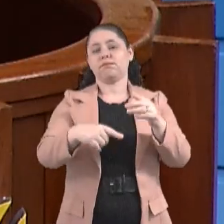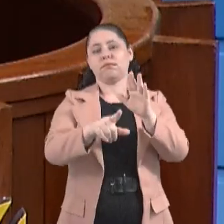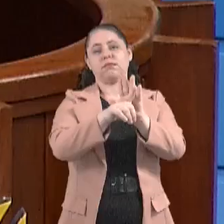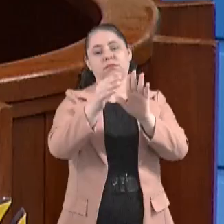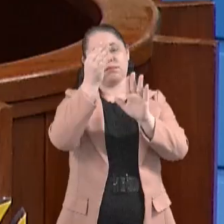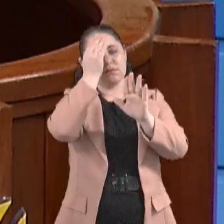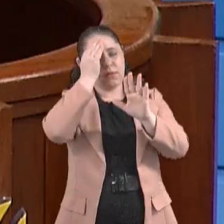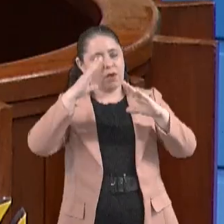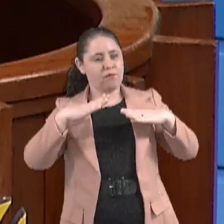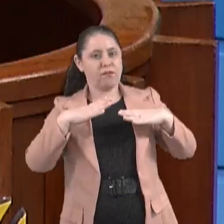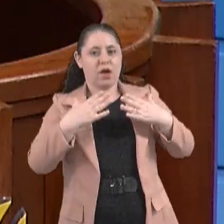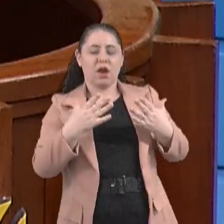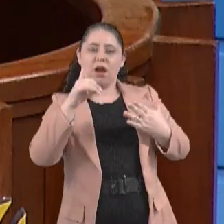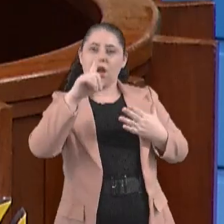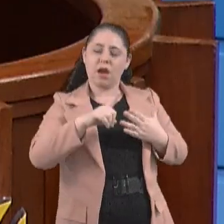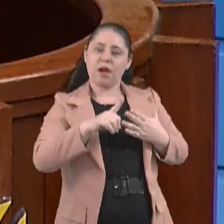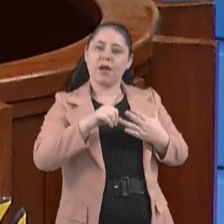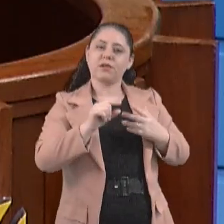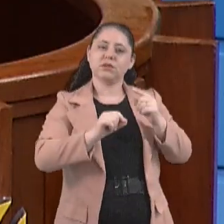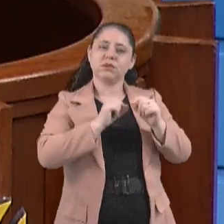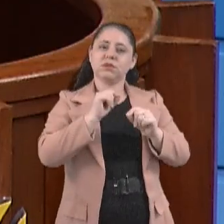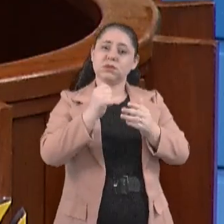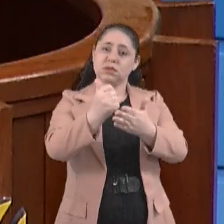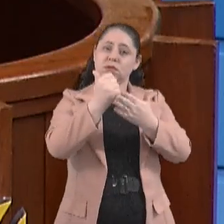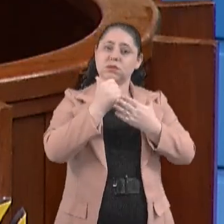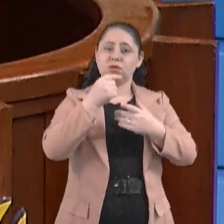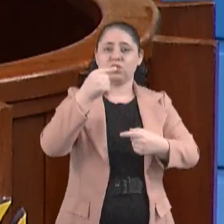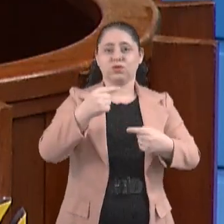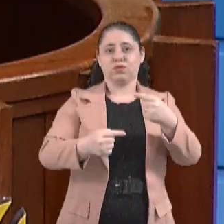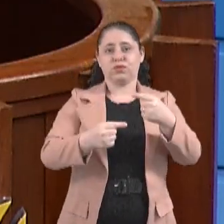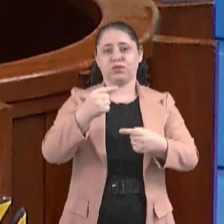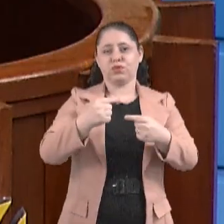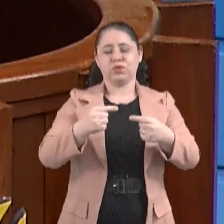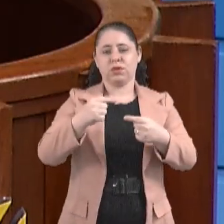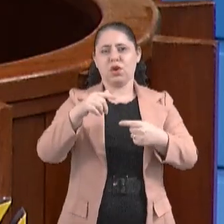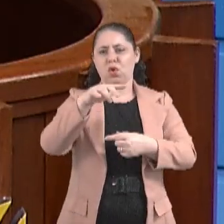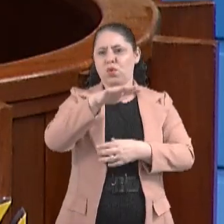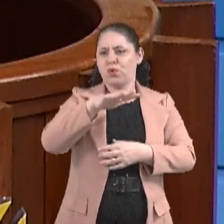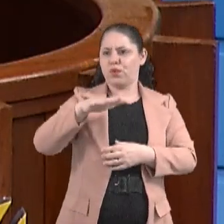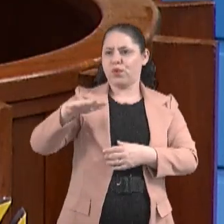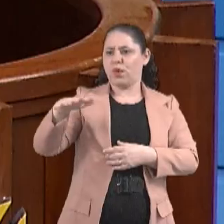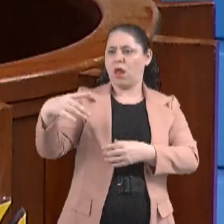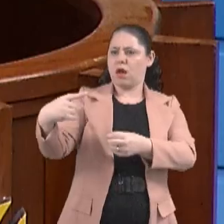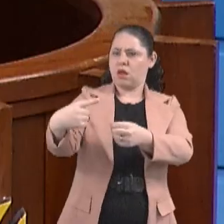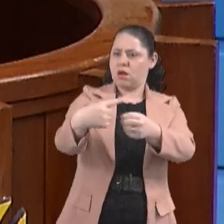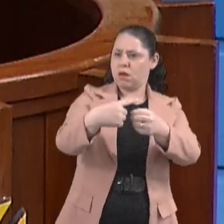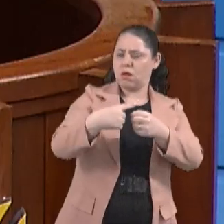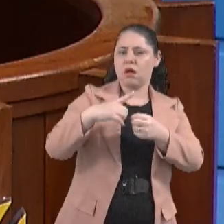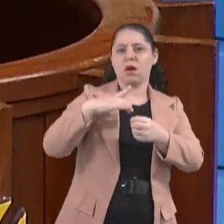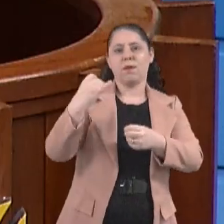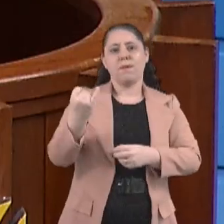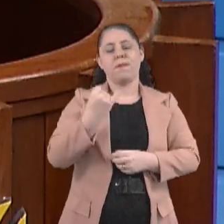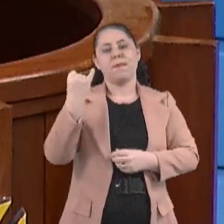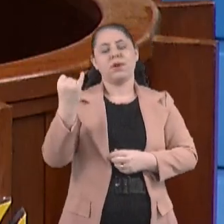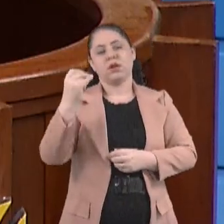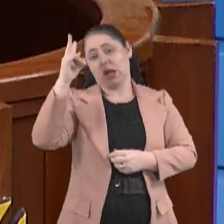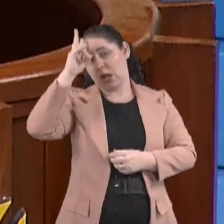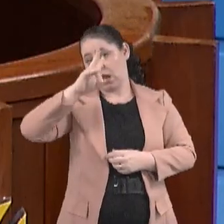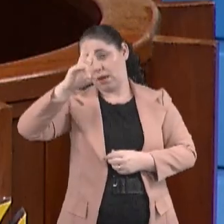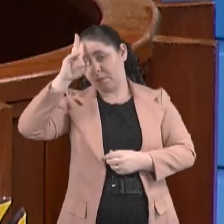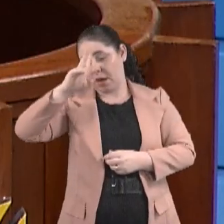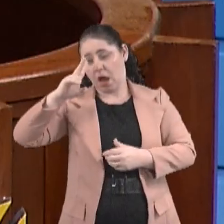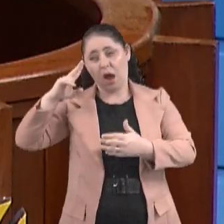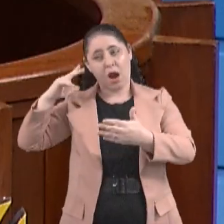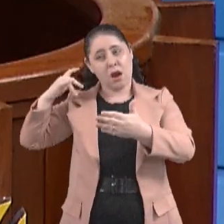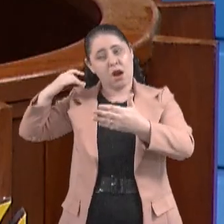Penha, comemorar esse aniversário e trazer esse debate em todos os espaços hoje, ele é fundamental. E relembrar esse